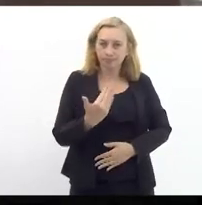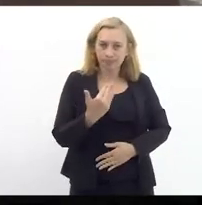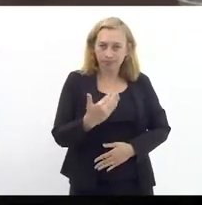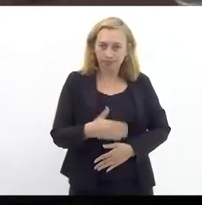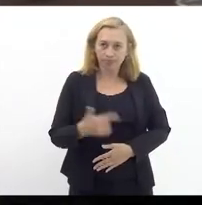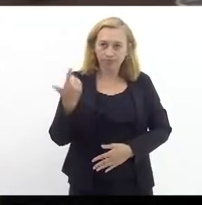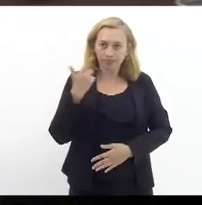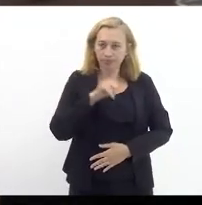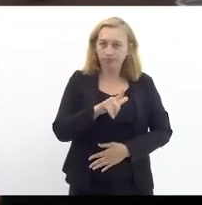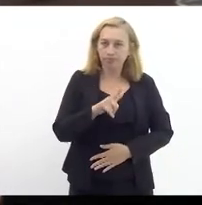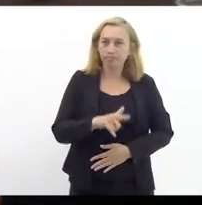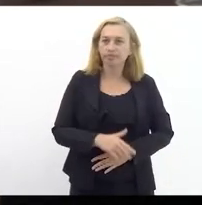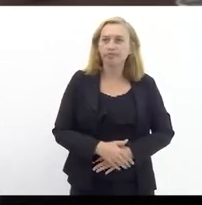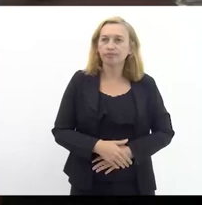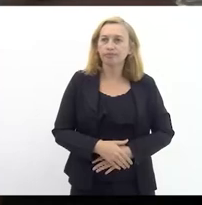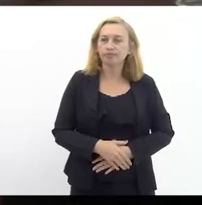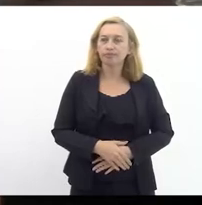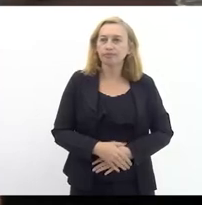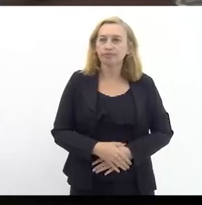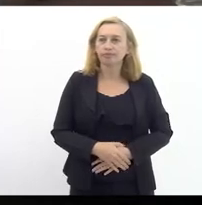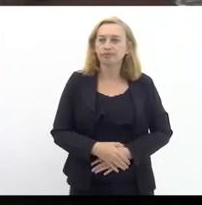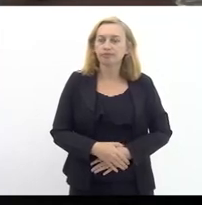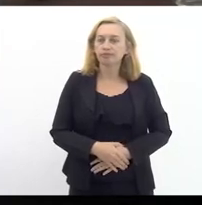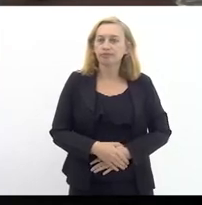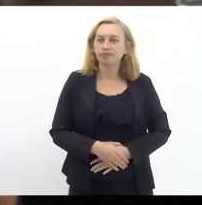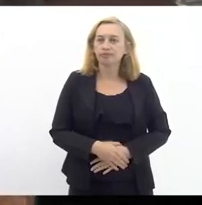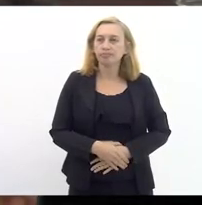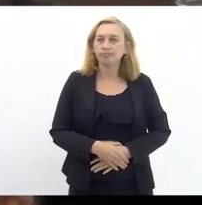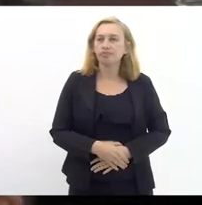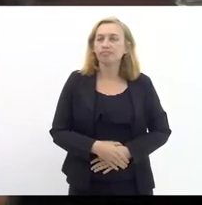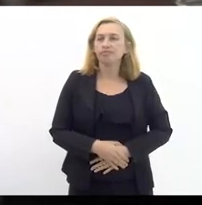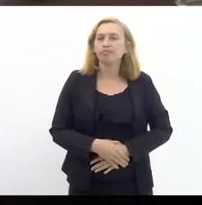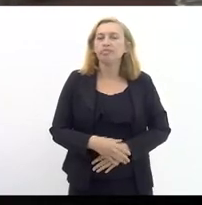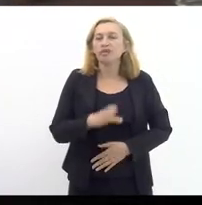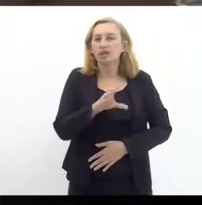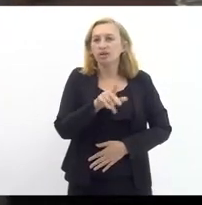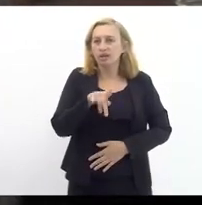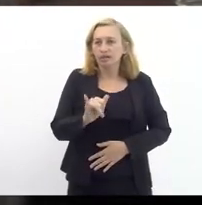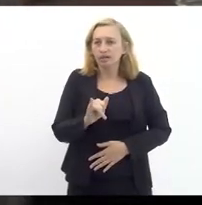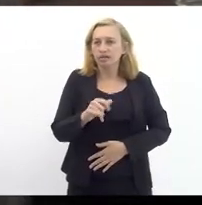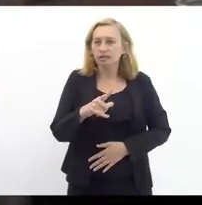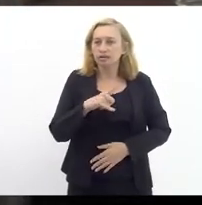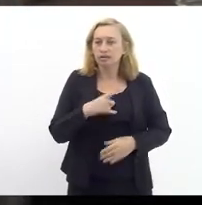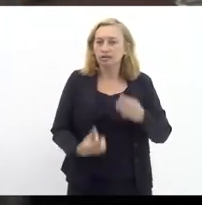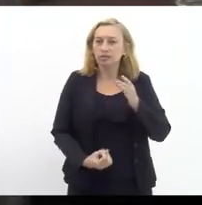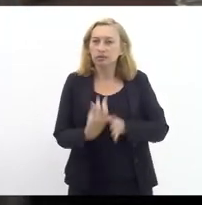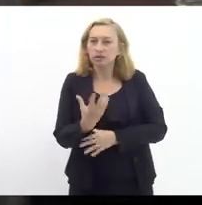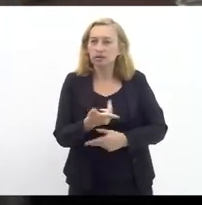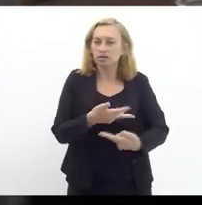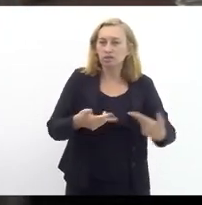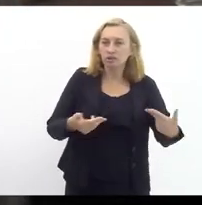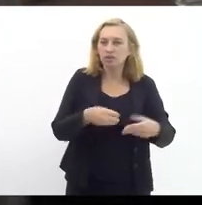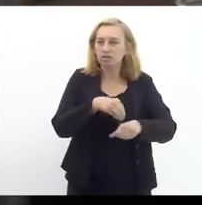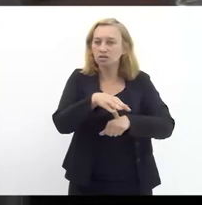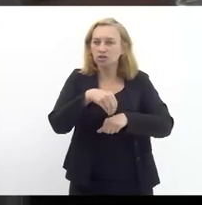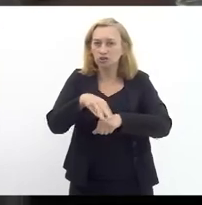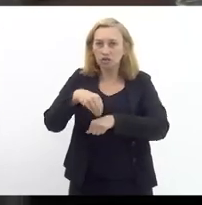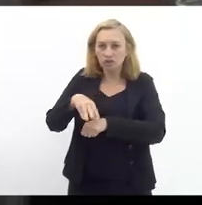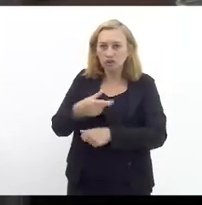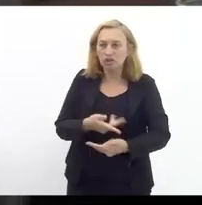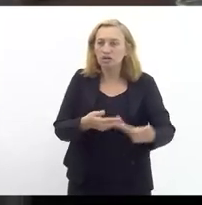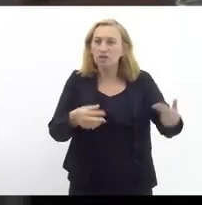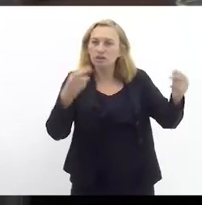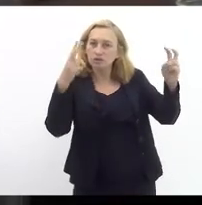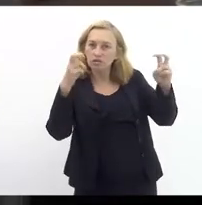gente conseguir compor a mesa da permanente da CPI, porque a gente tem produzido vários indicadores sobre todos os temas que